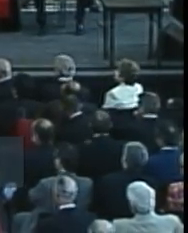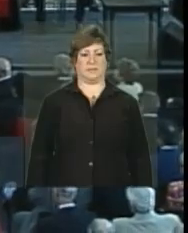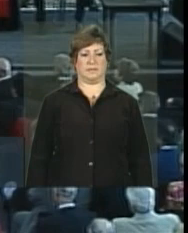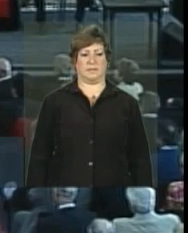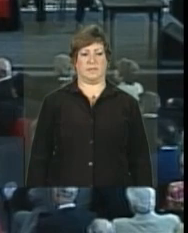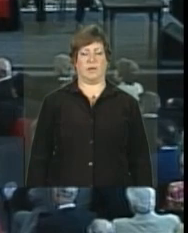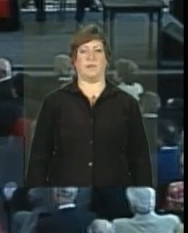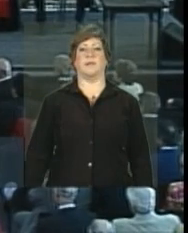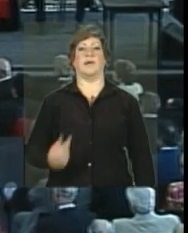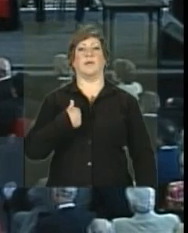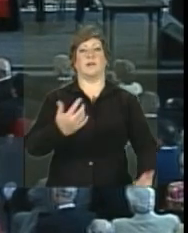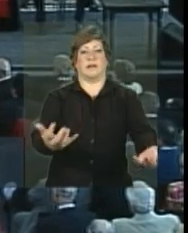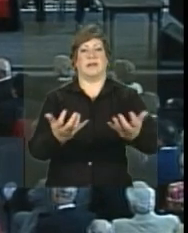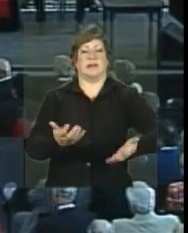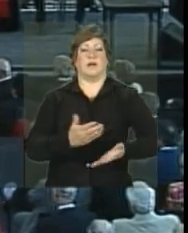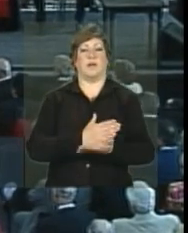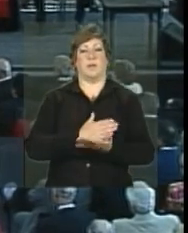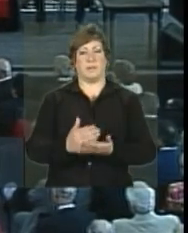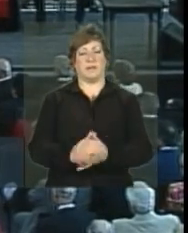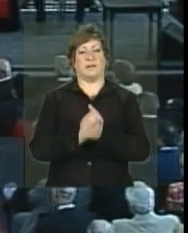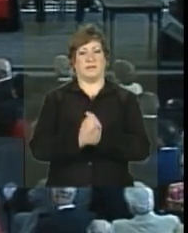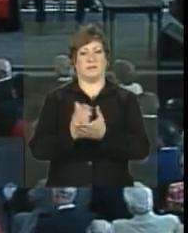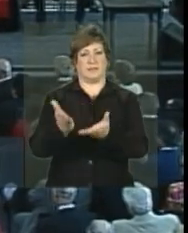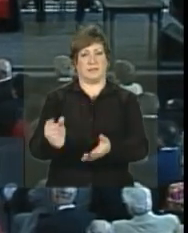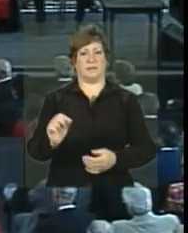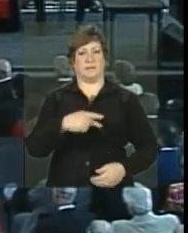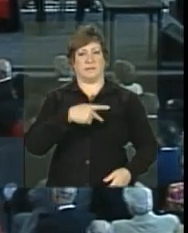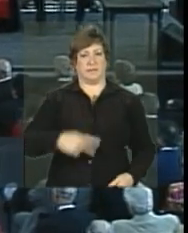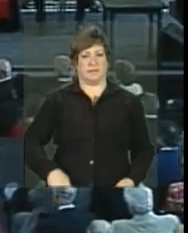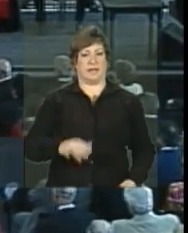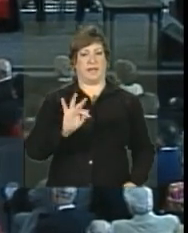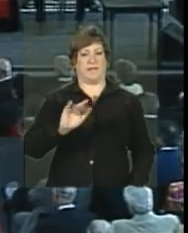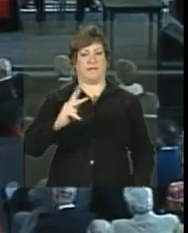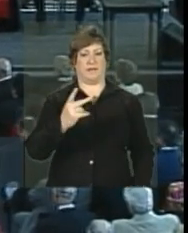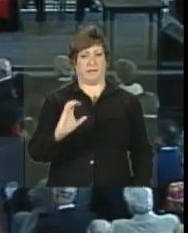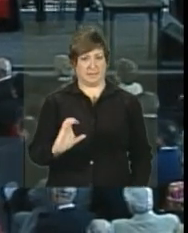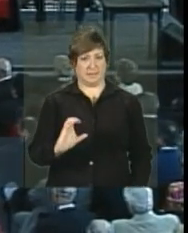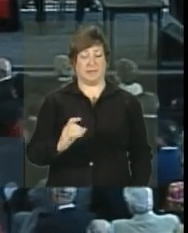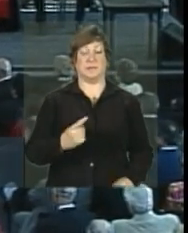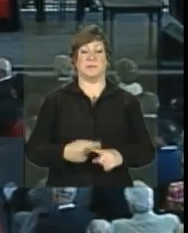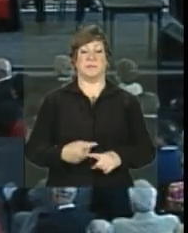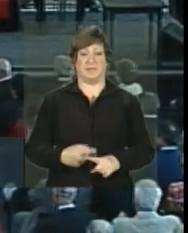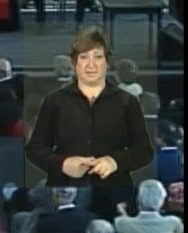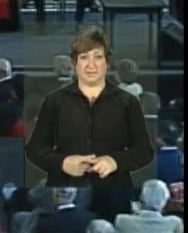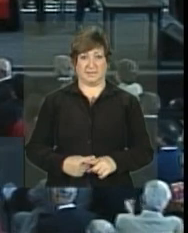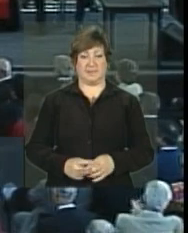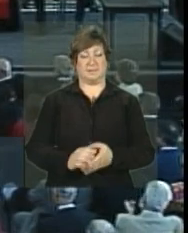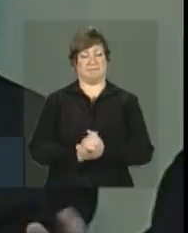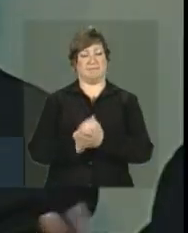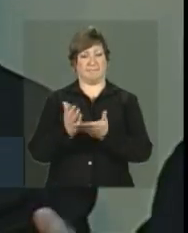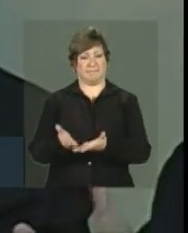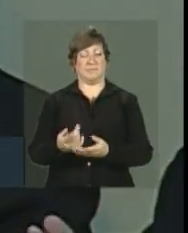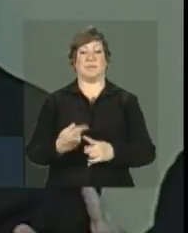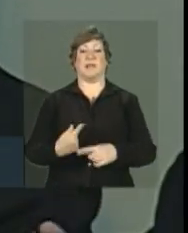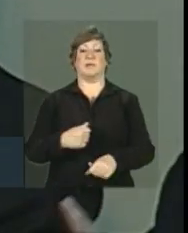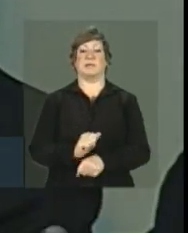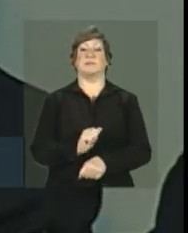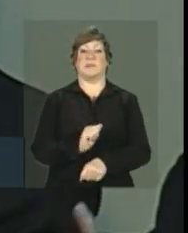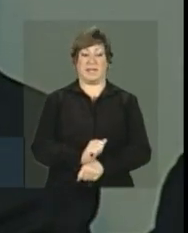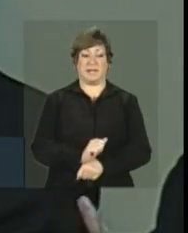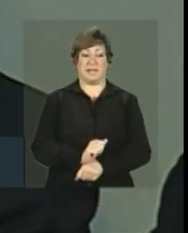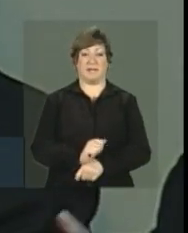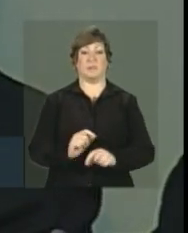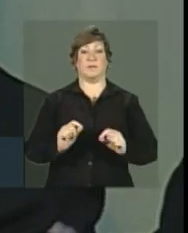saudando o presidente Fernando Henrique Cardoso, até porque espero